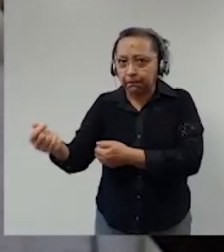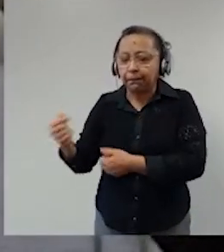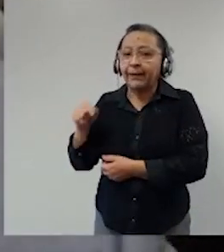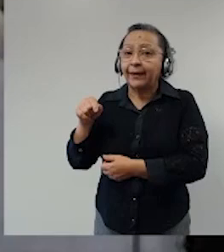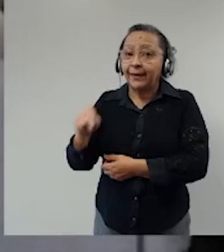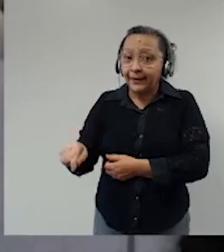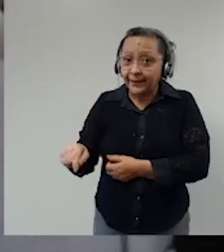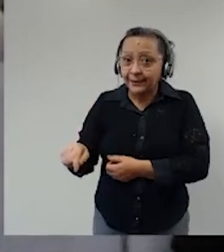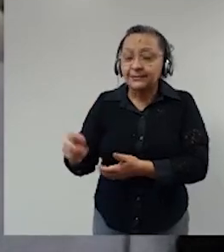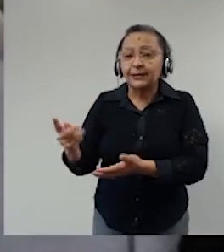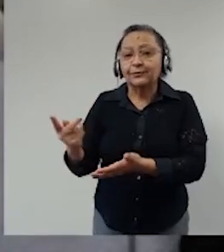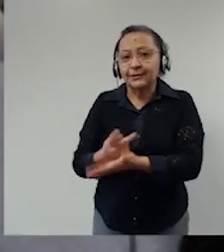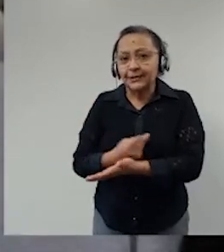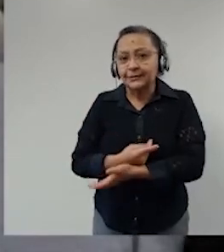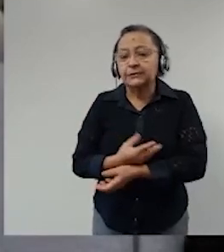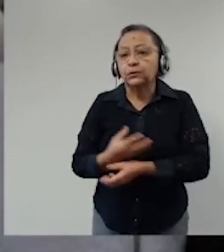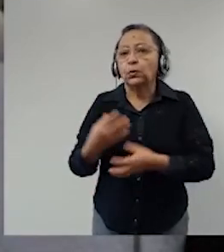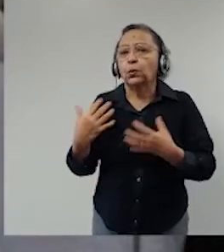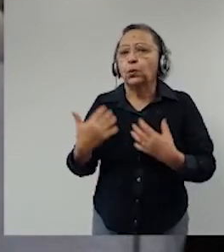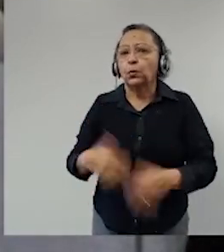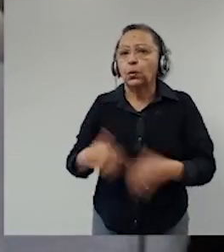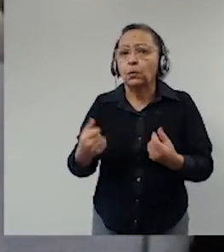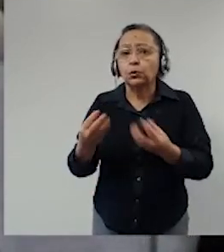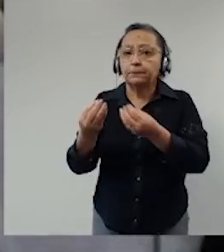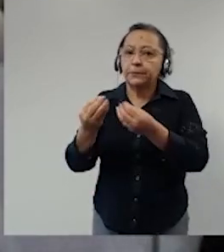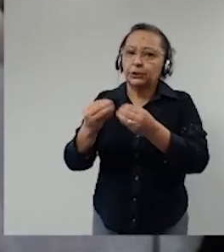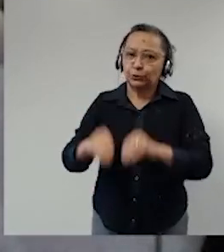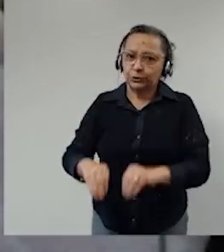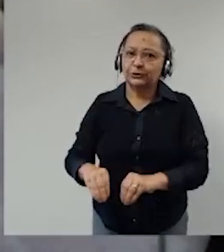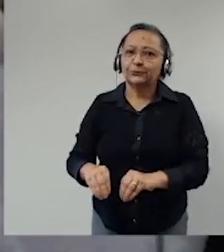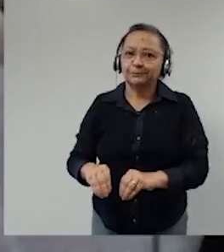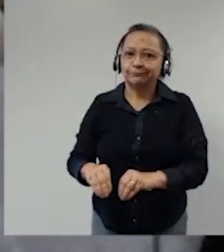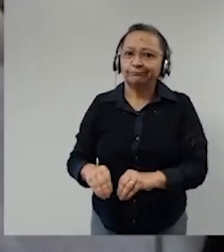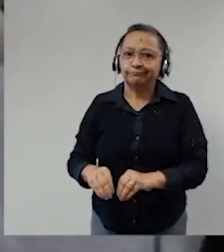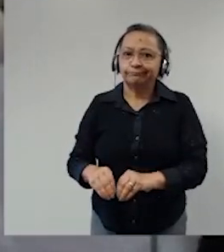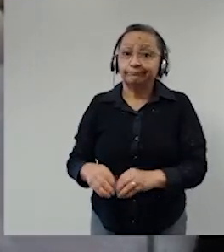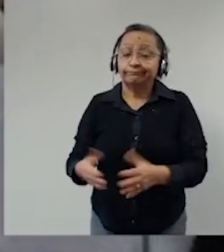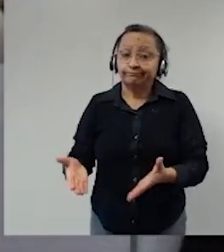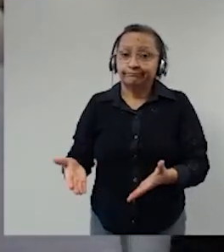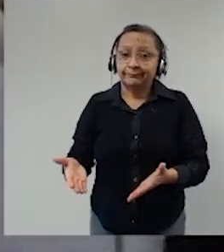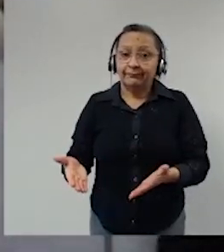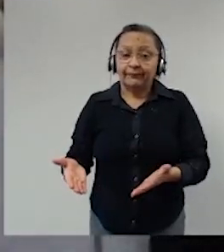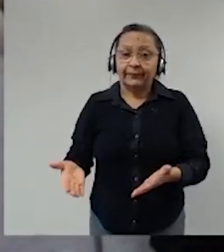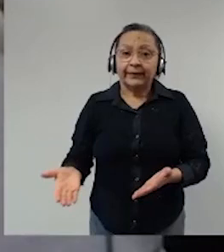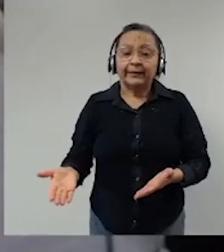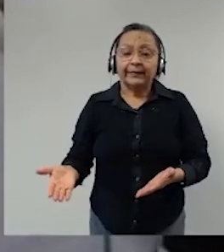esse efeito colateral mais prejudicial. E fazendo